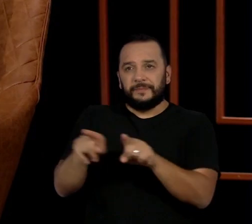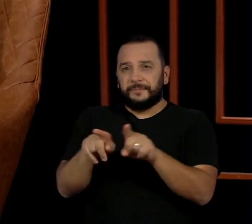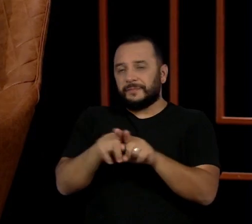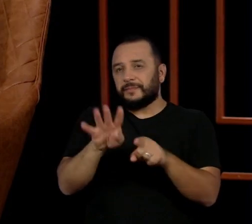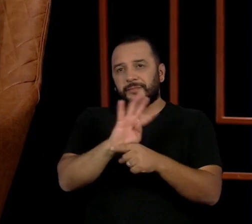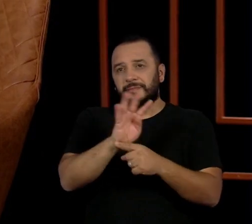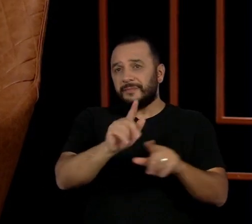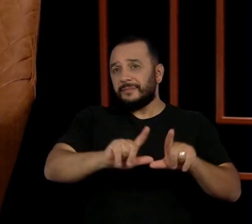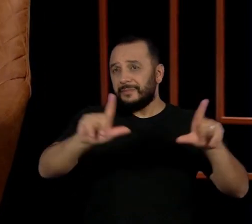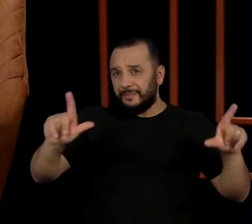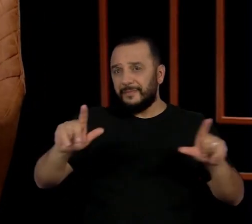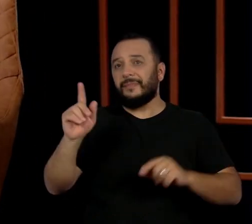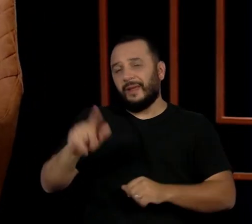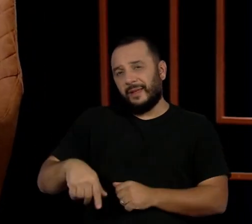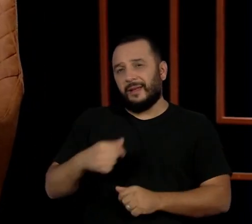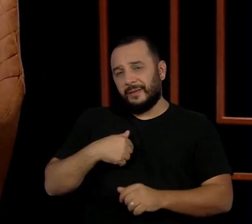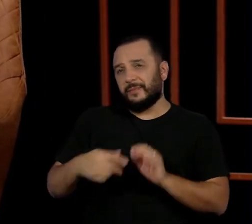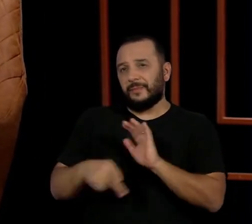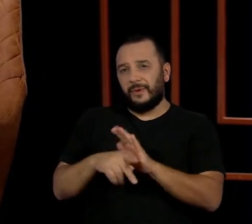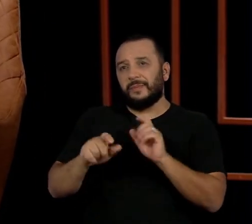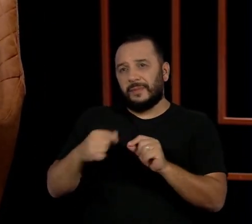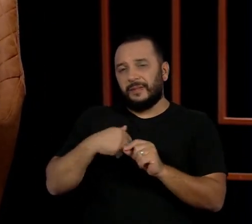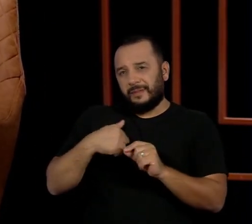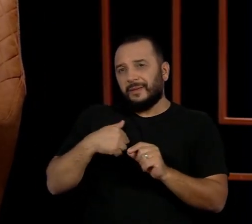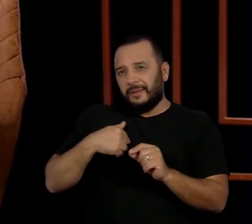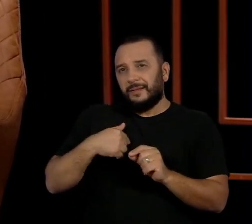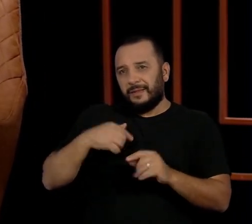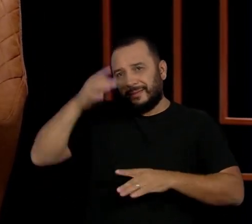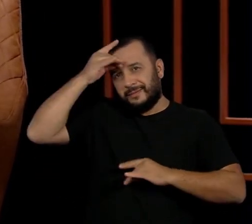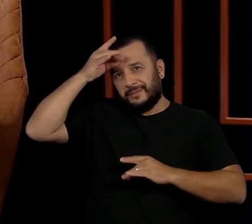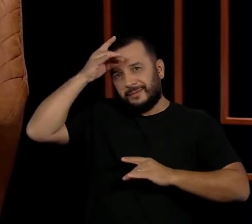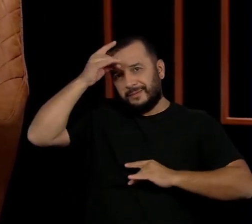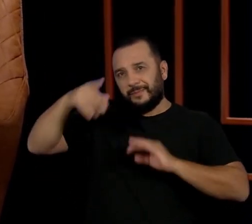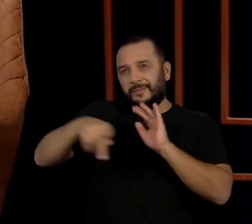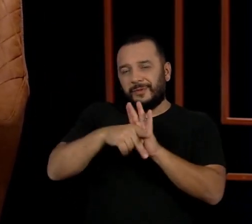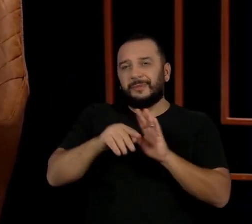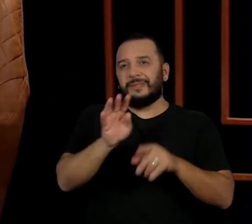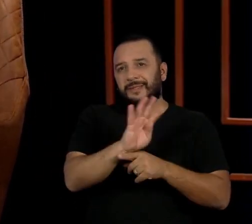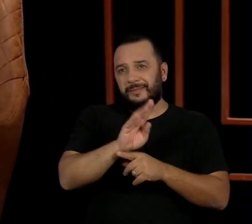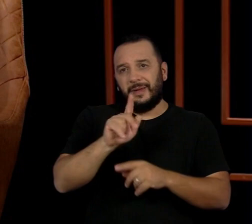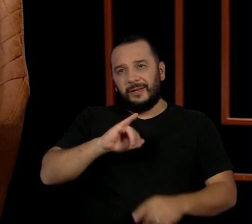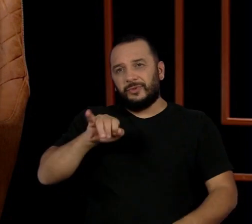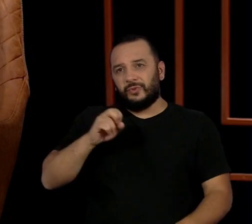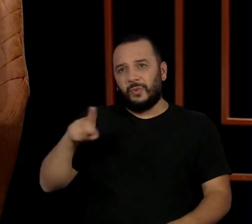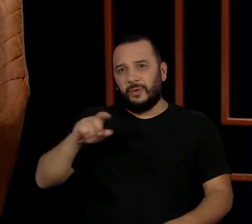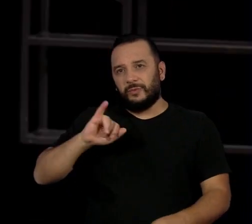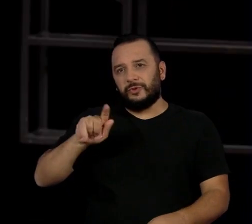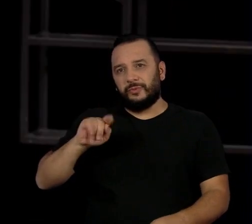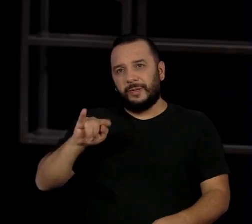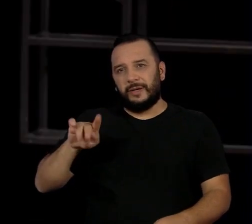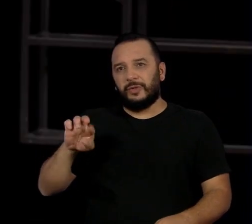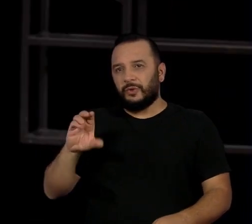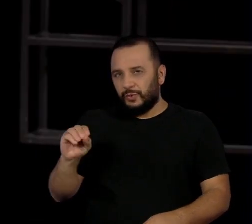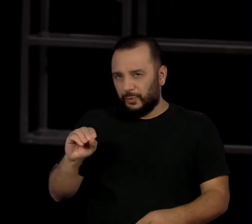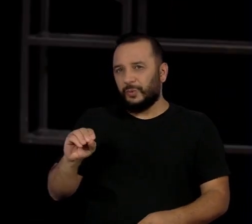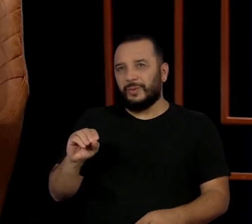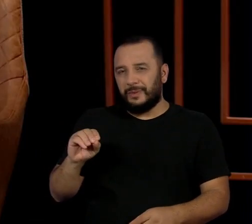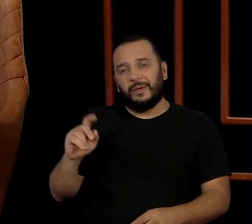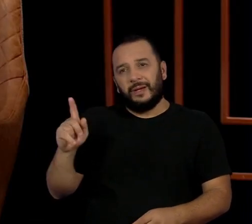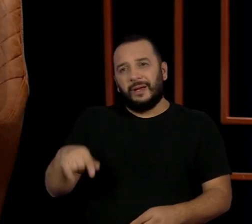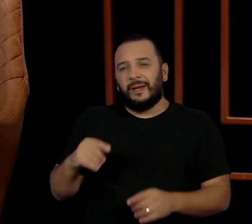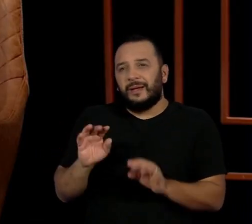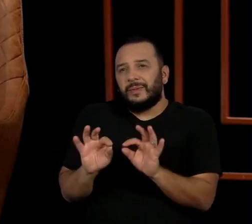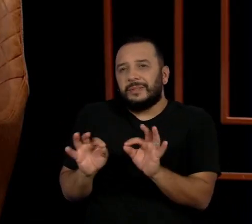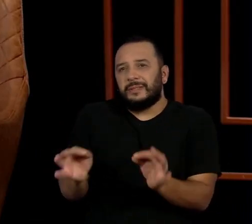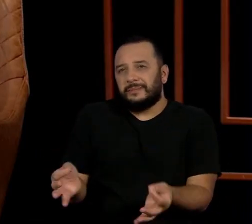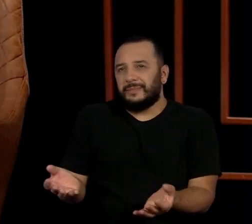uma interpretação mesmo para cinema. É João Gilberto, é menos que um banquinho e um violão, é